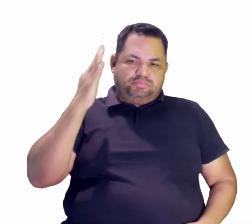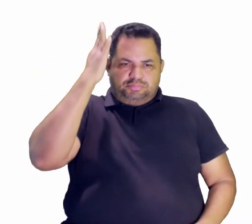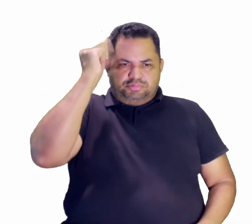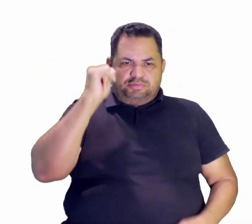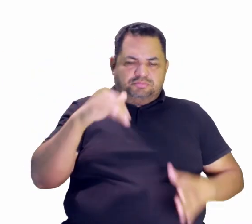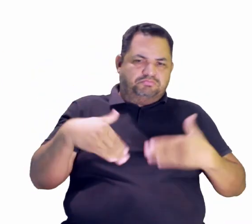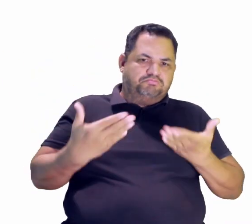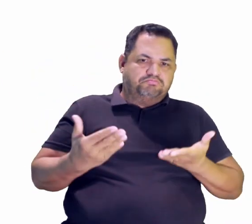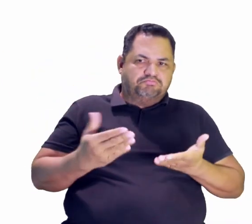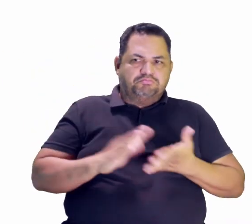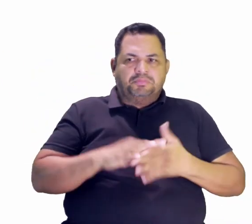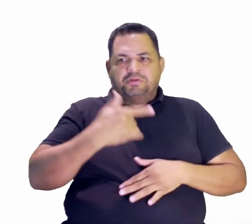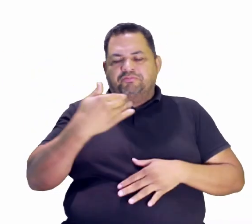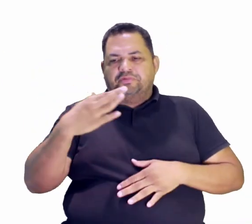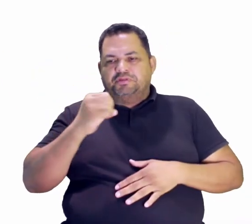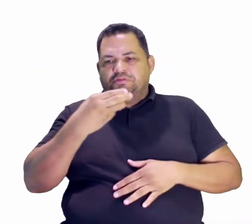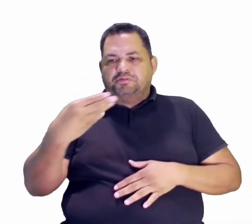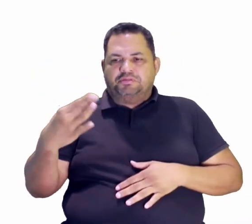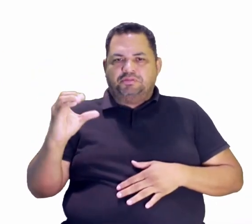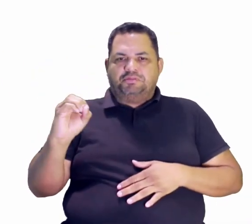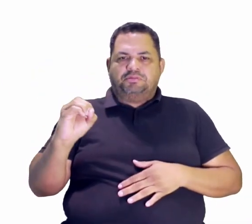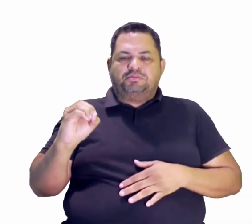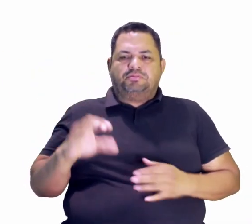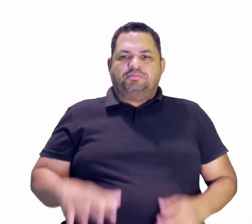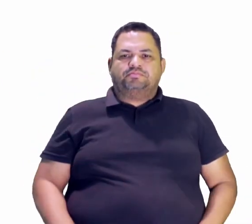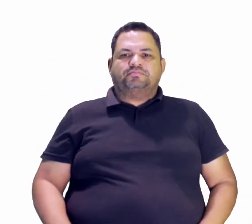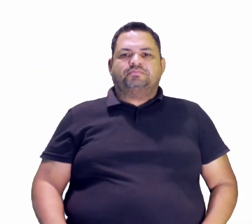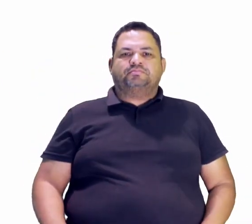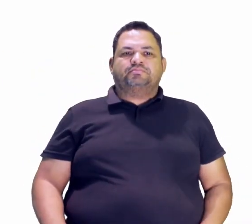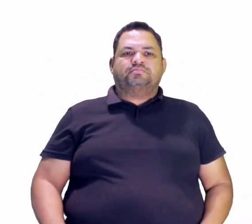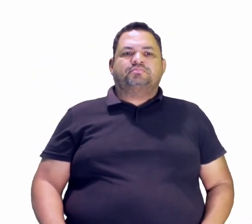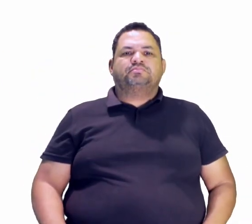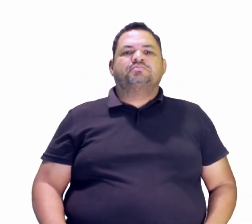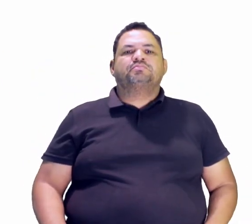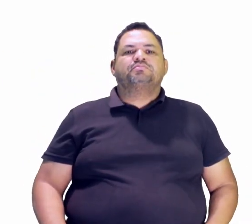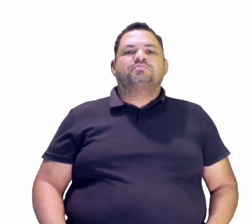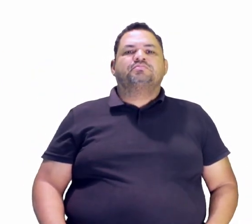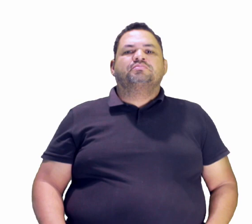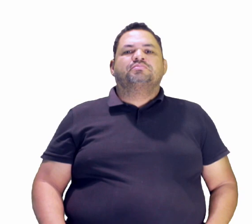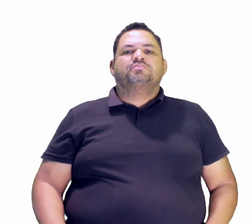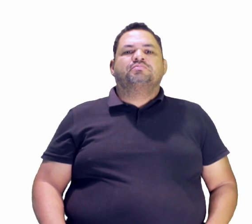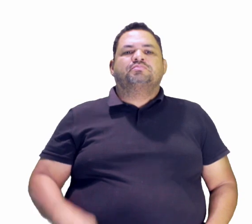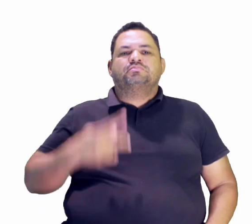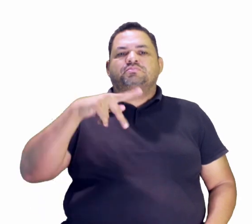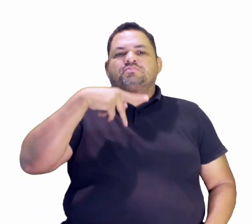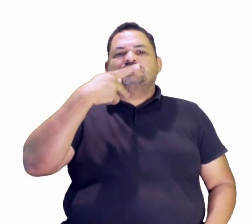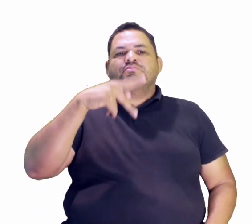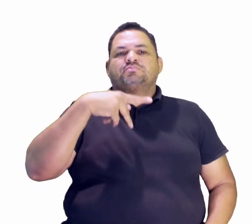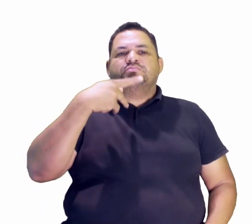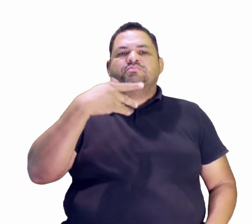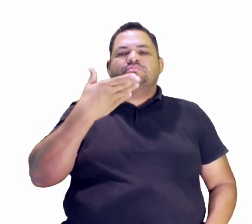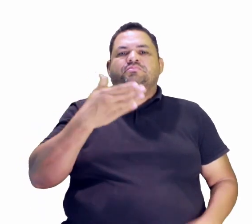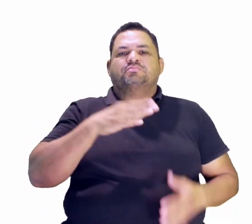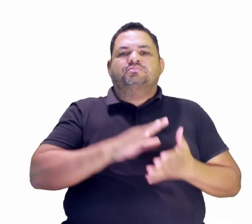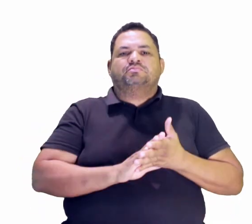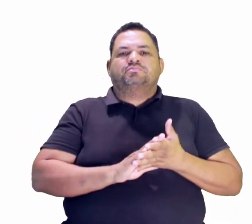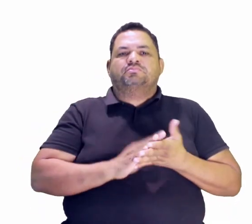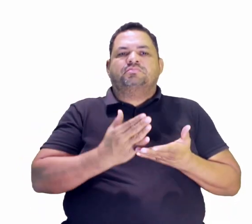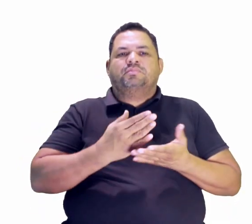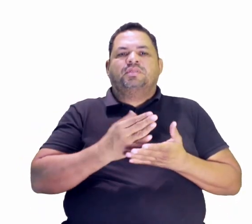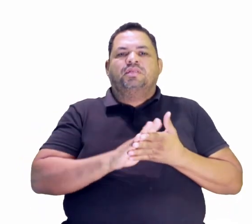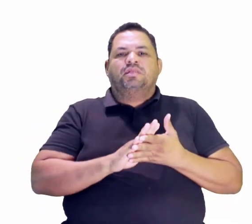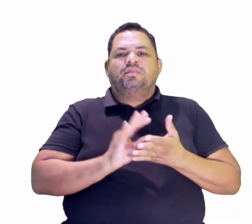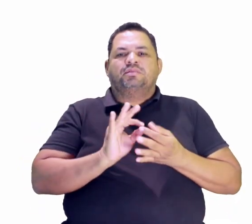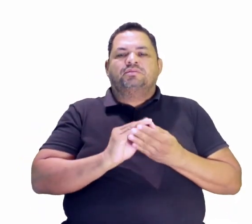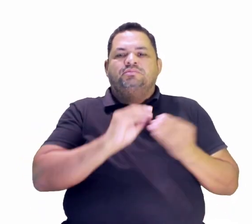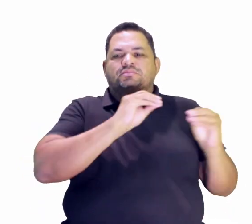50 litros, 20 litros, 30 litros e assim por diante. Agora vamos falar da grandeza vetorial.